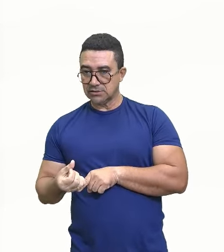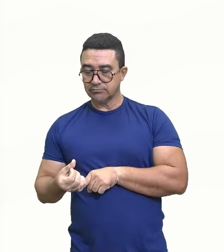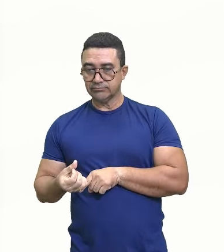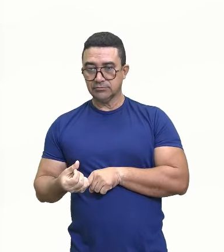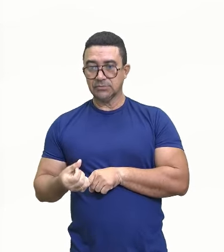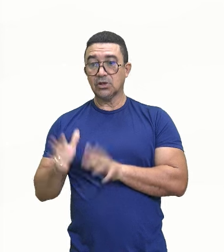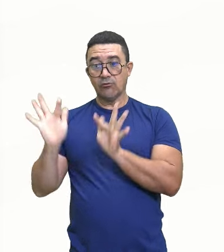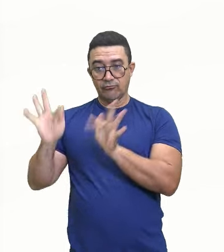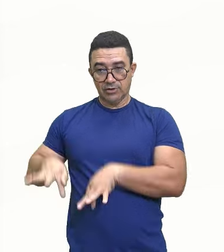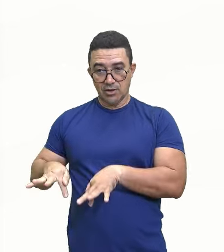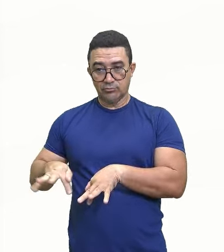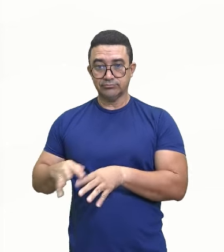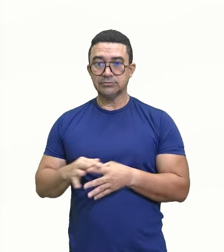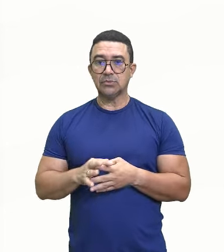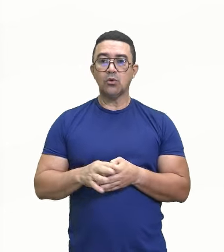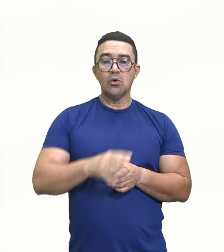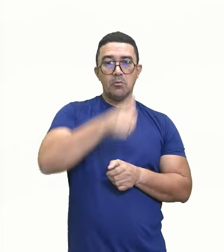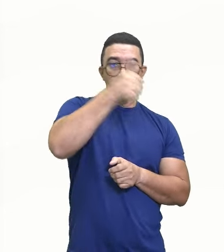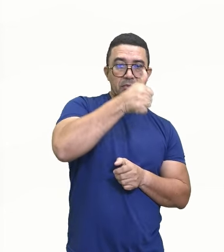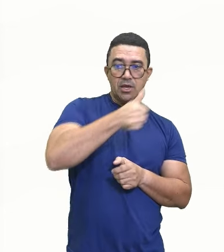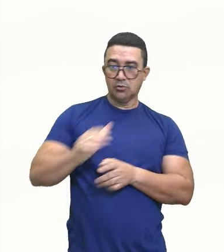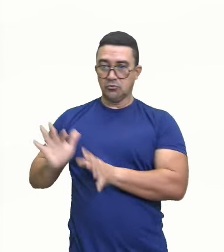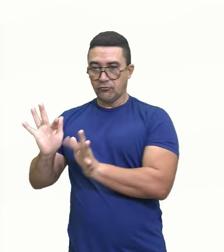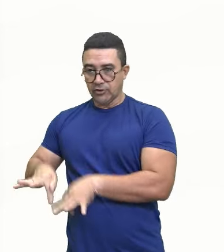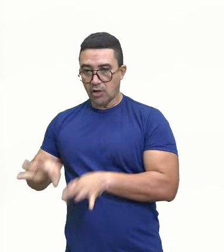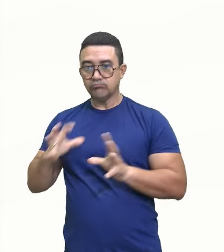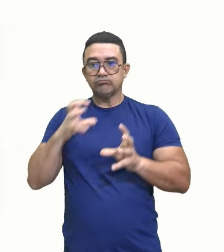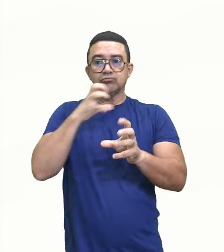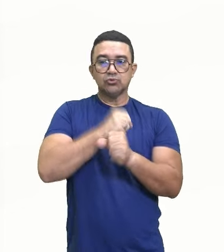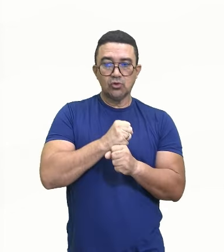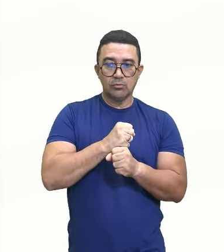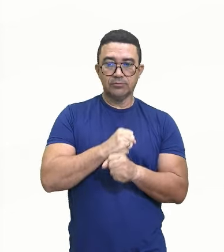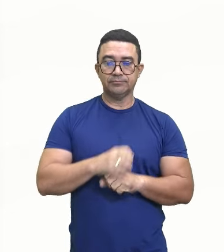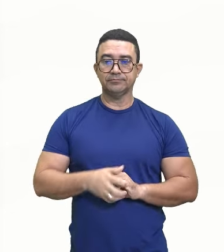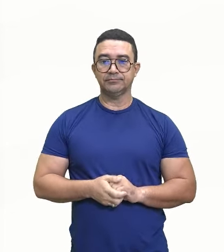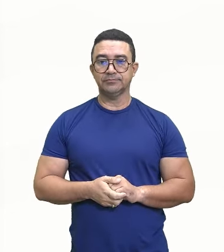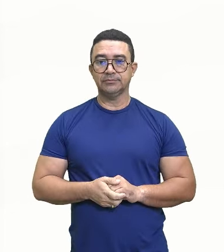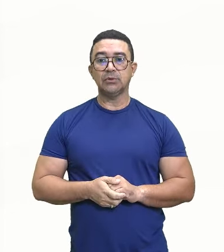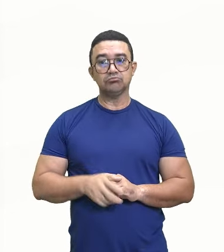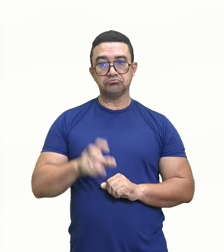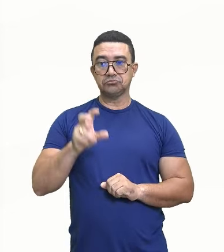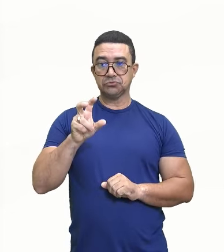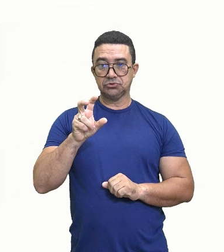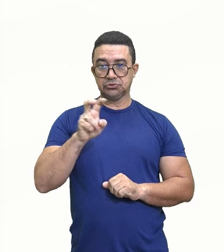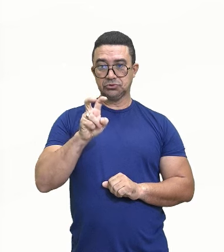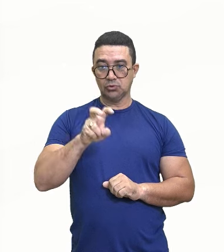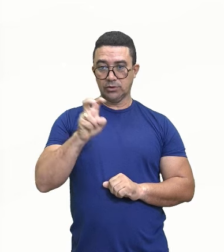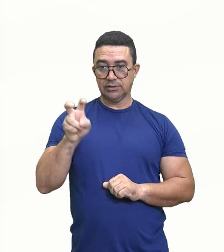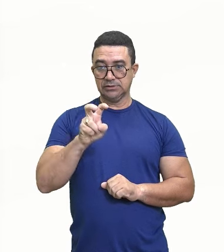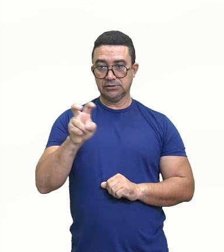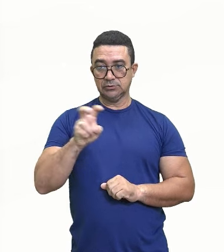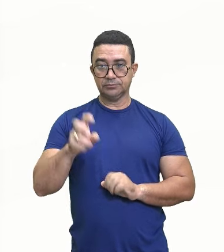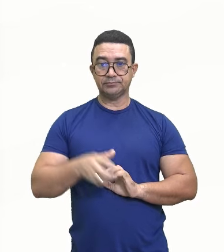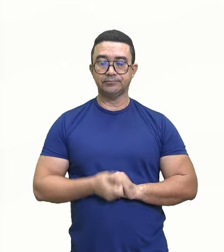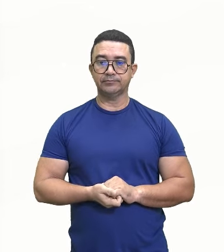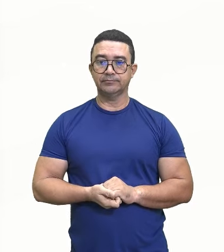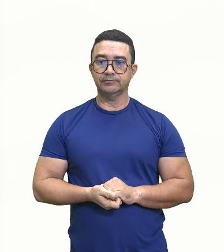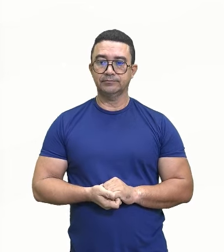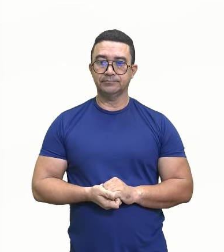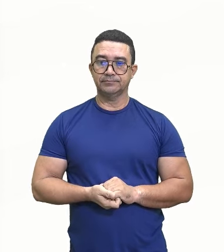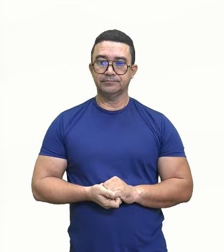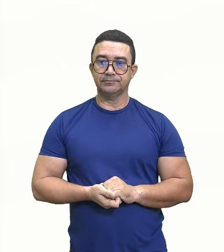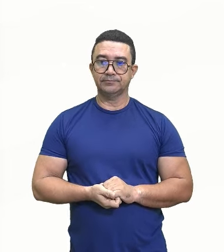soma primeiro com o último. 20 mais 35 é quanto? 55. E eu vou fazer